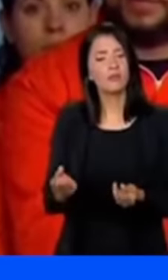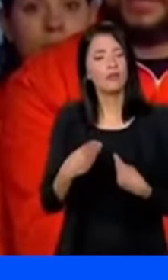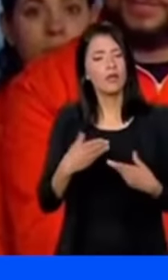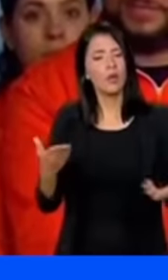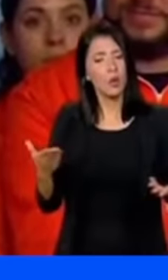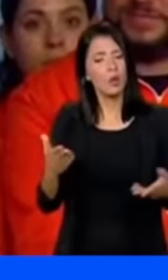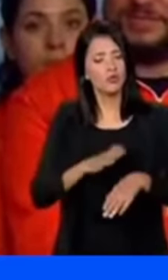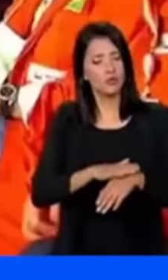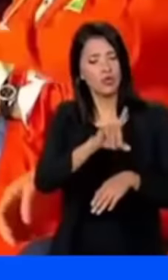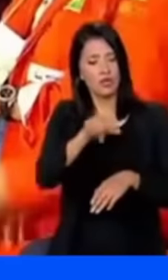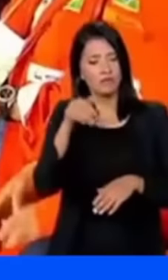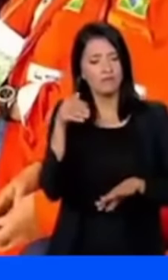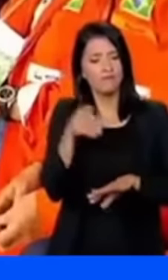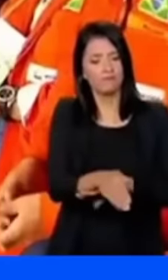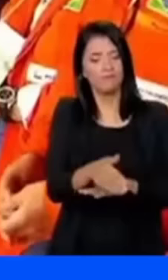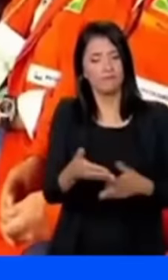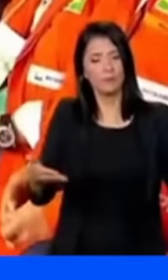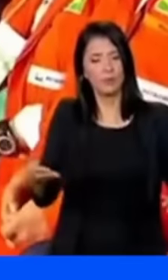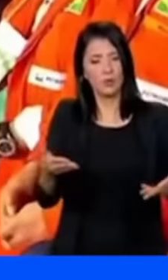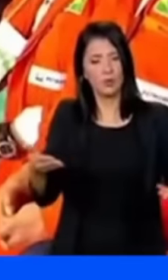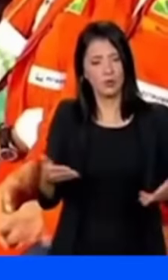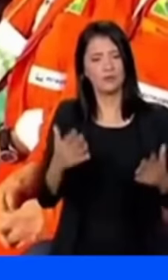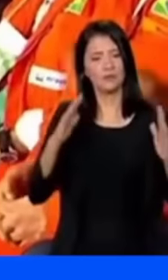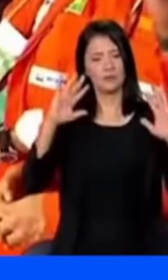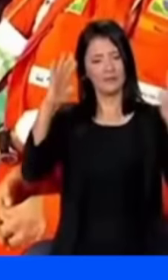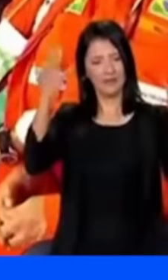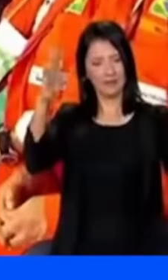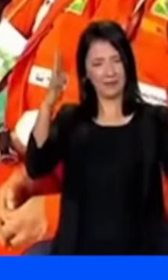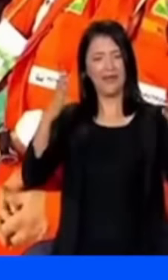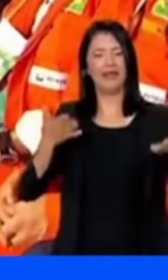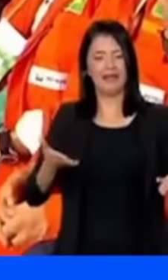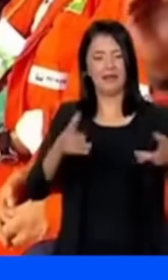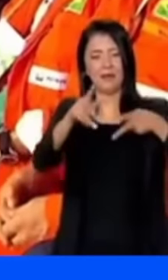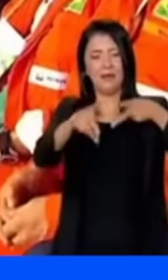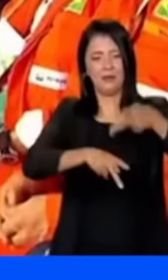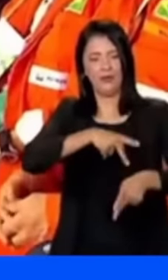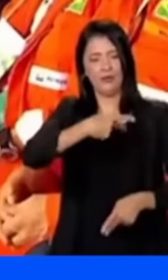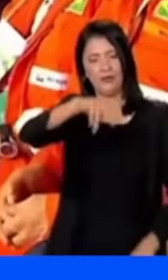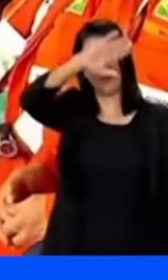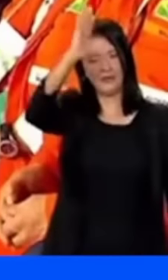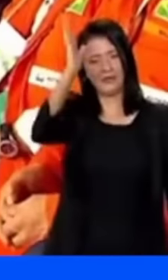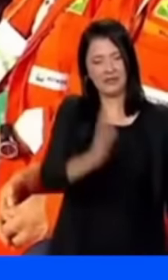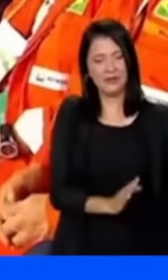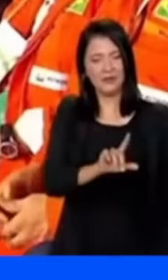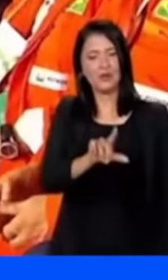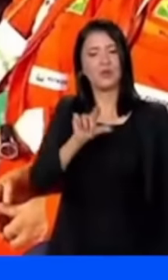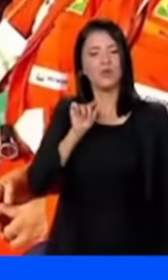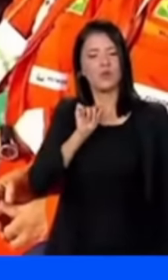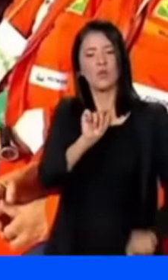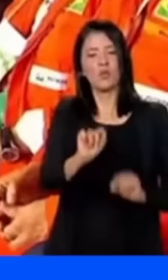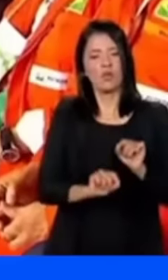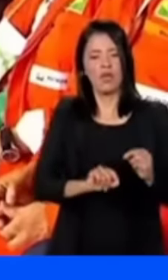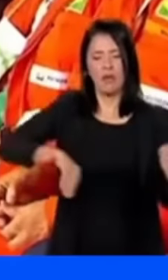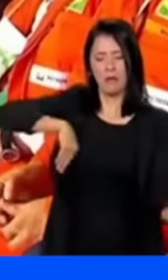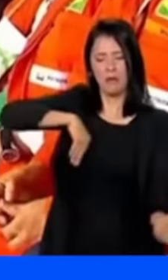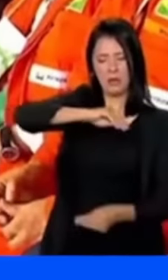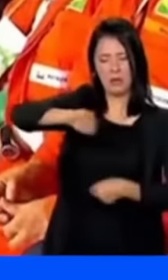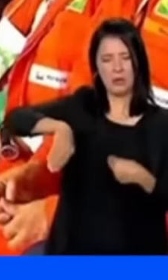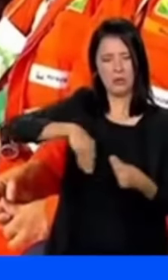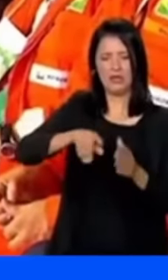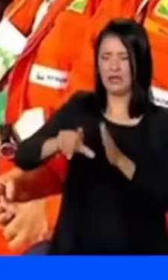até esse dia. Parabéns ao povo brasileiro que escolheu acabar com a bagunça